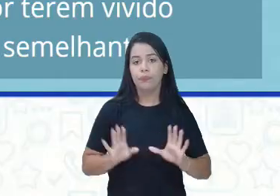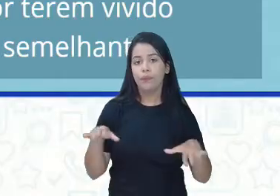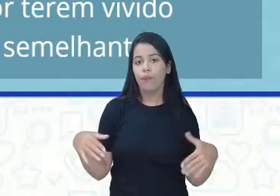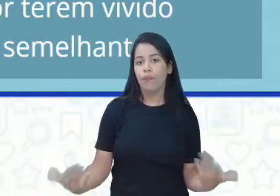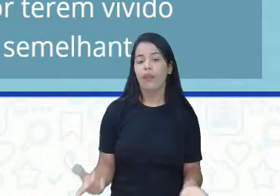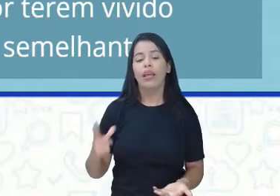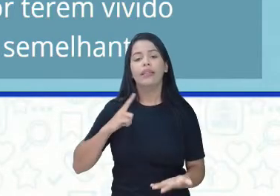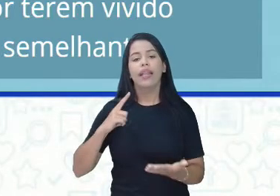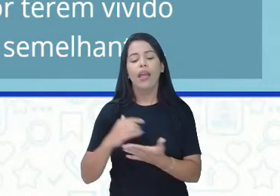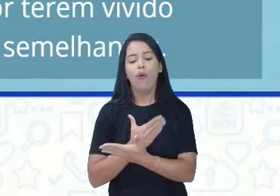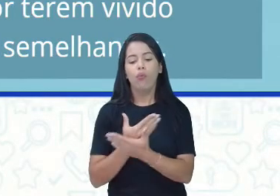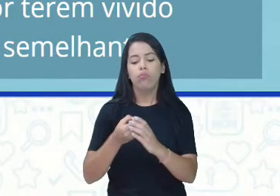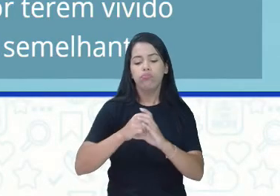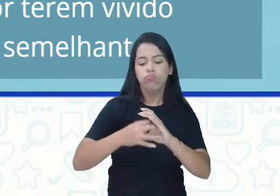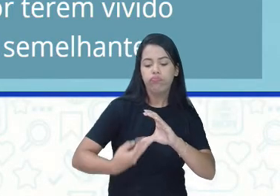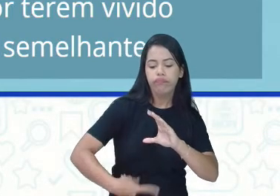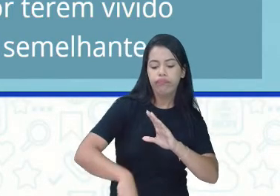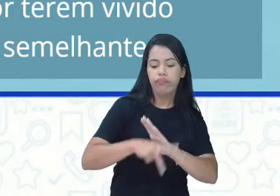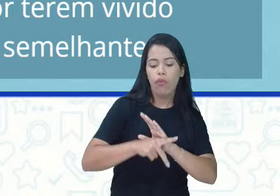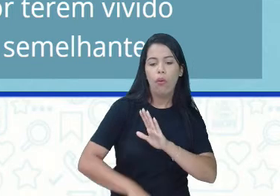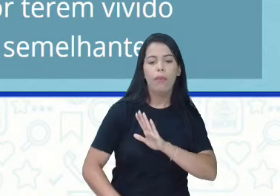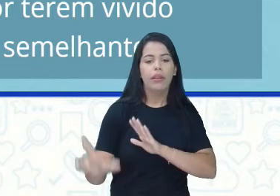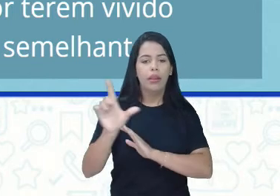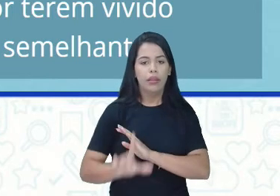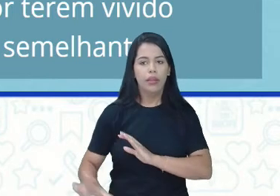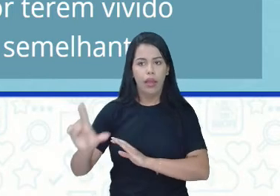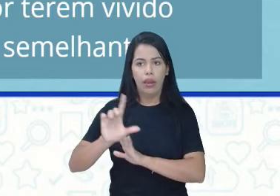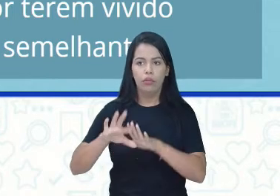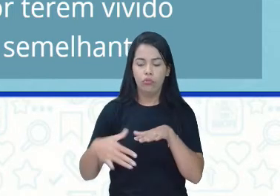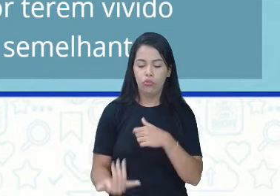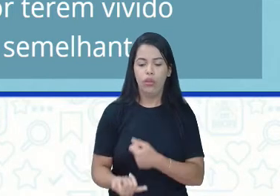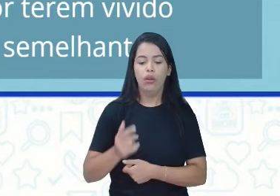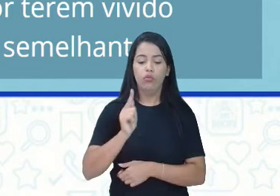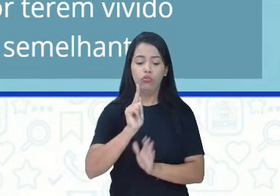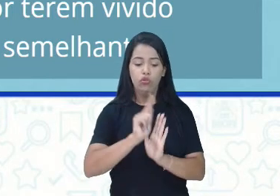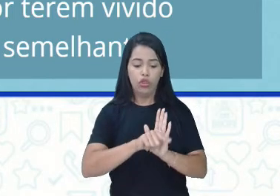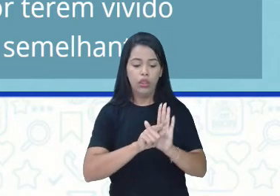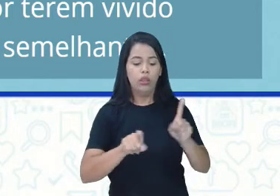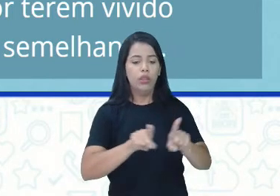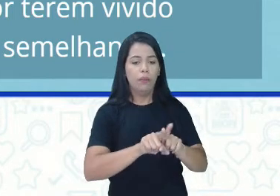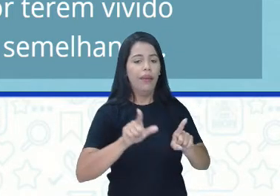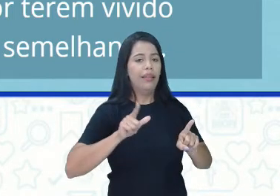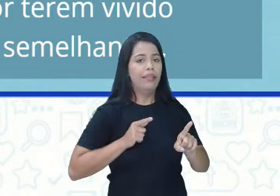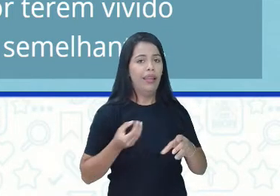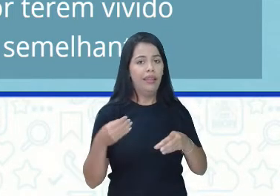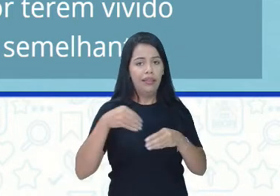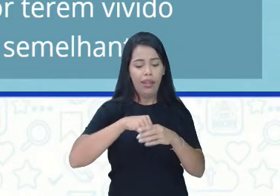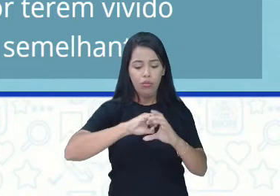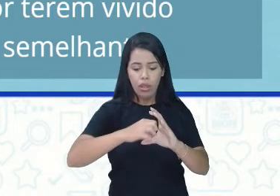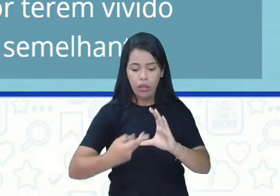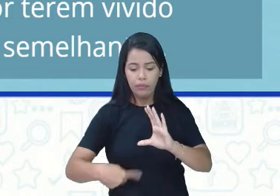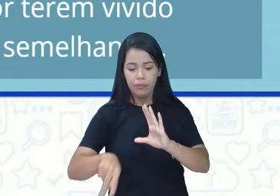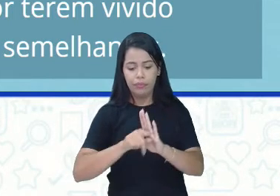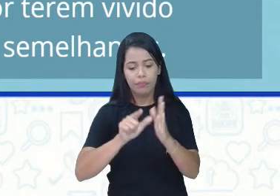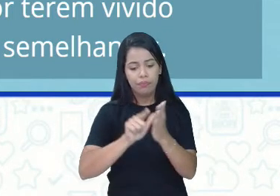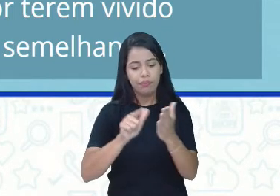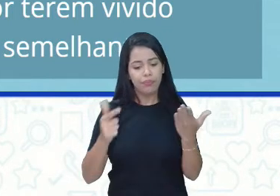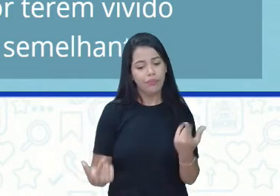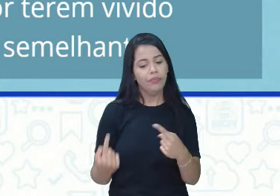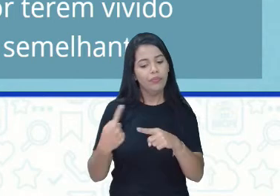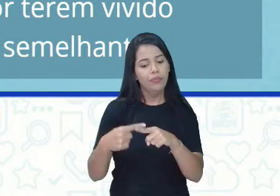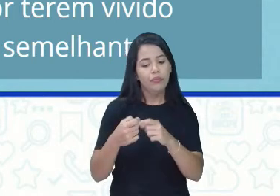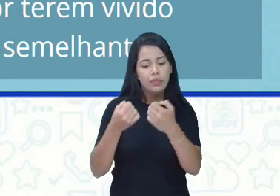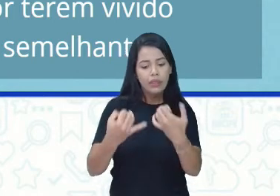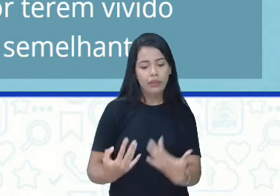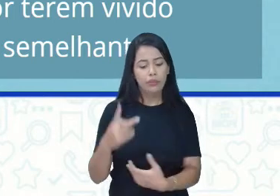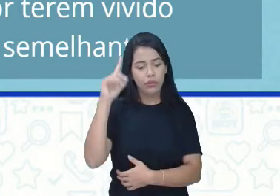Embora apresente característica de literatura, o gênero também apresenta características jornalísticas, por relatar o cotidiano de